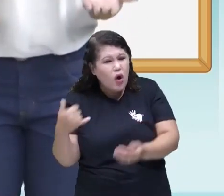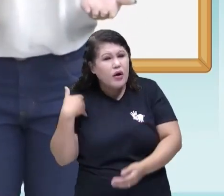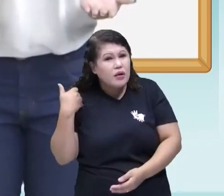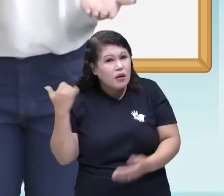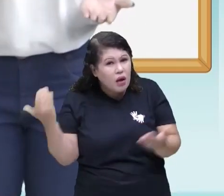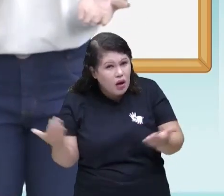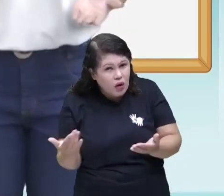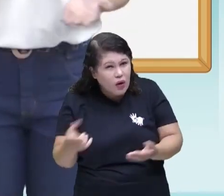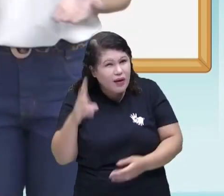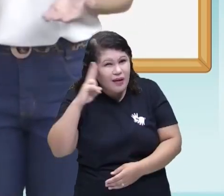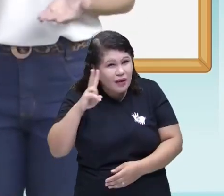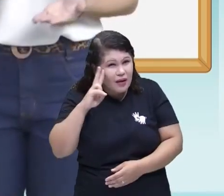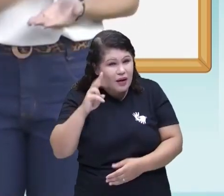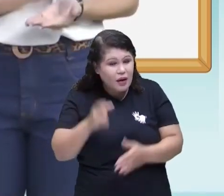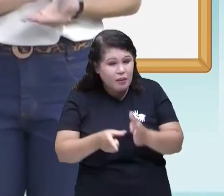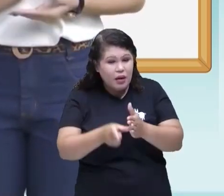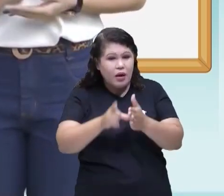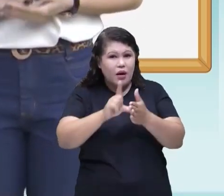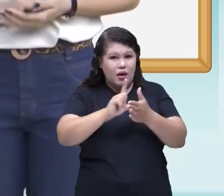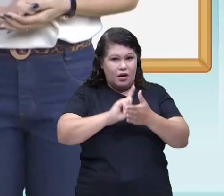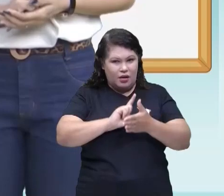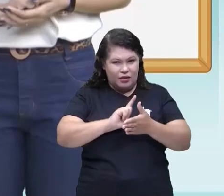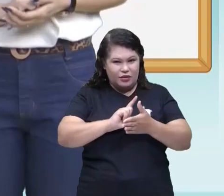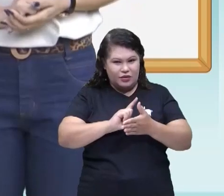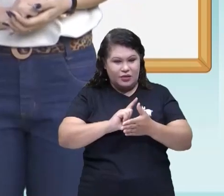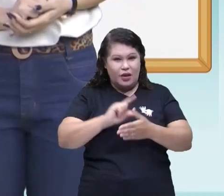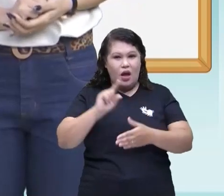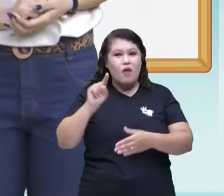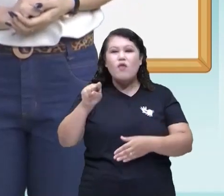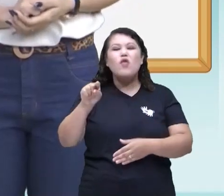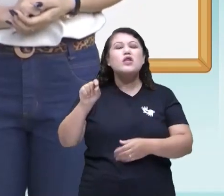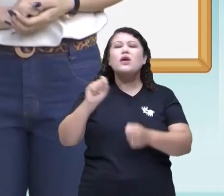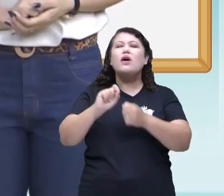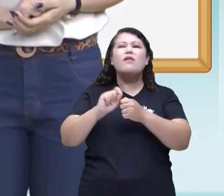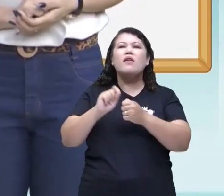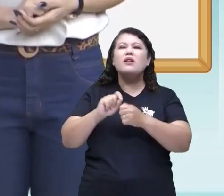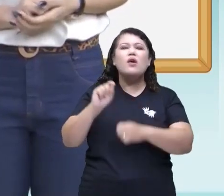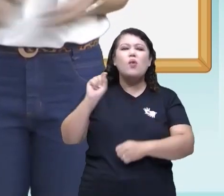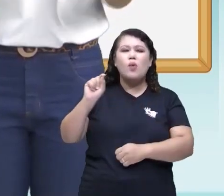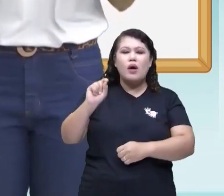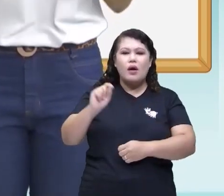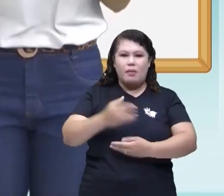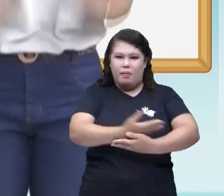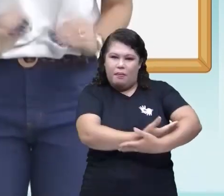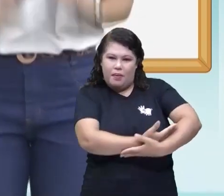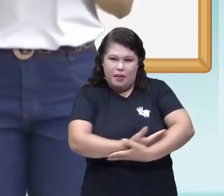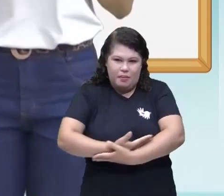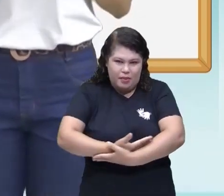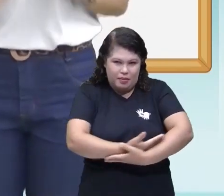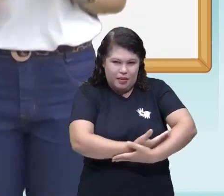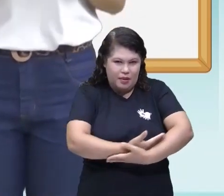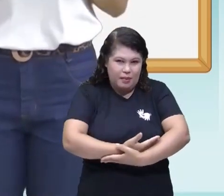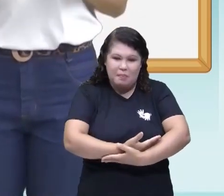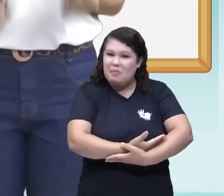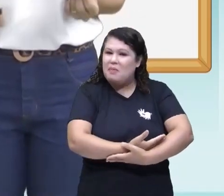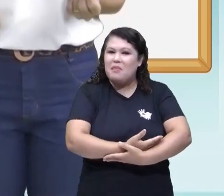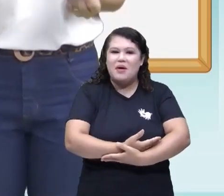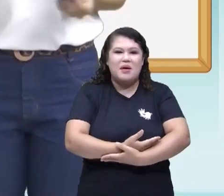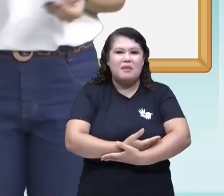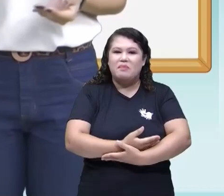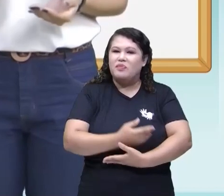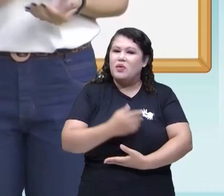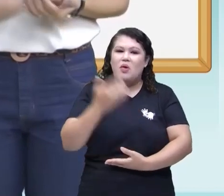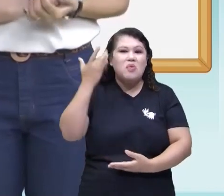vocês estão agora, antes vocês eram bebezinhos. Os bebezinhos, eles não conseguem andar,